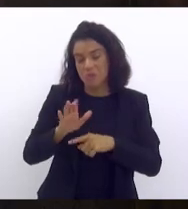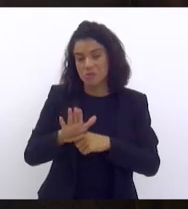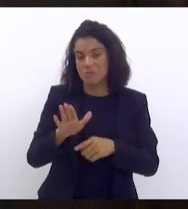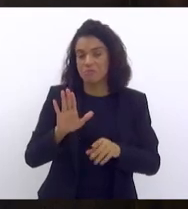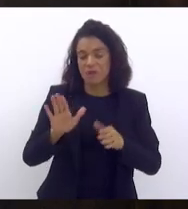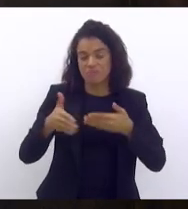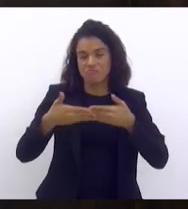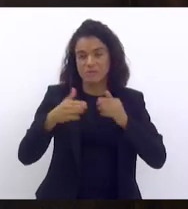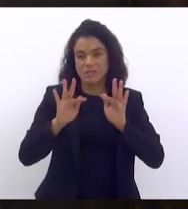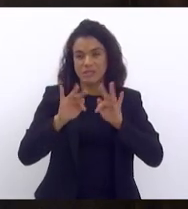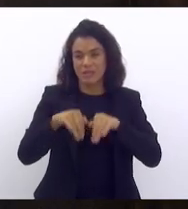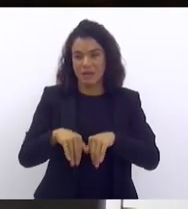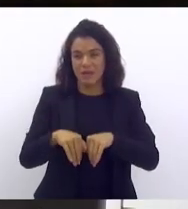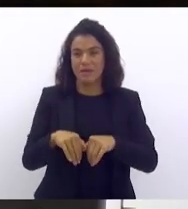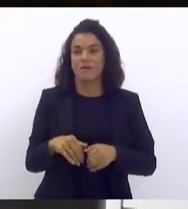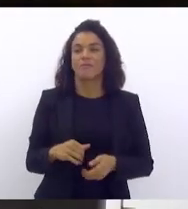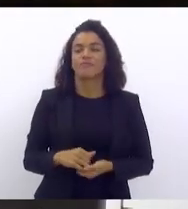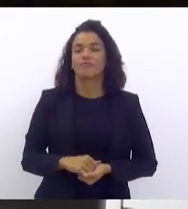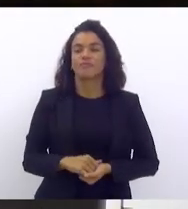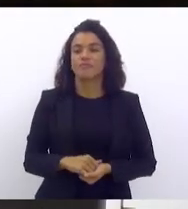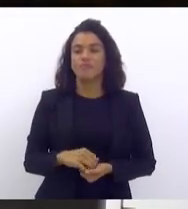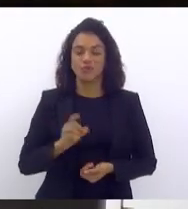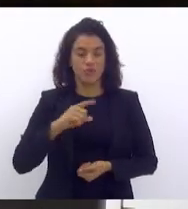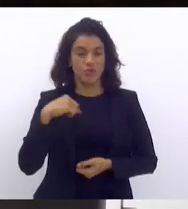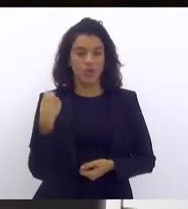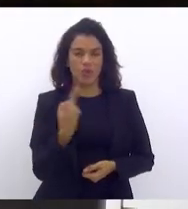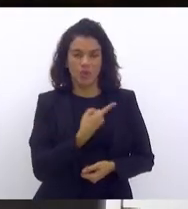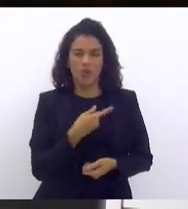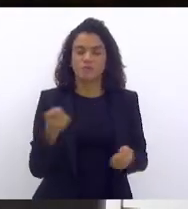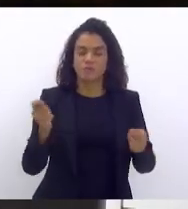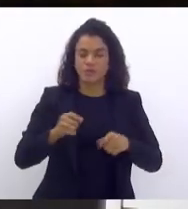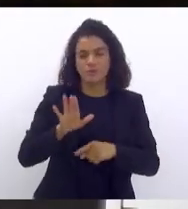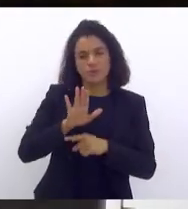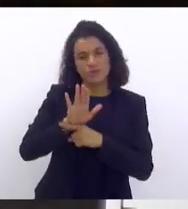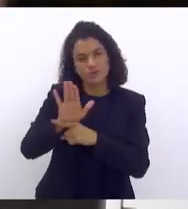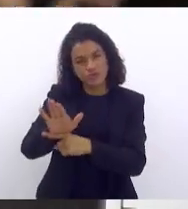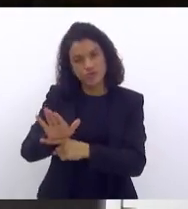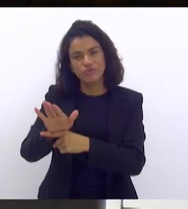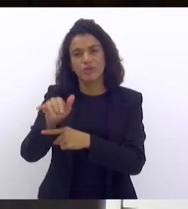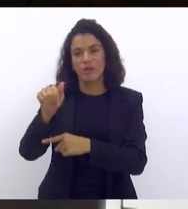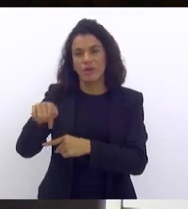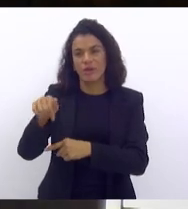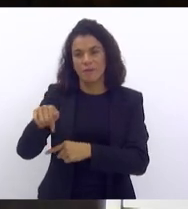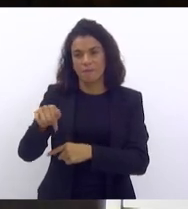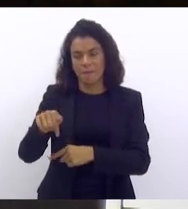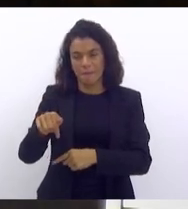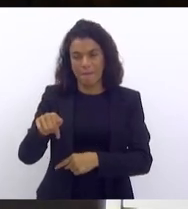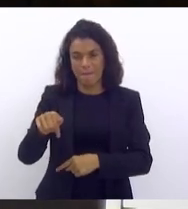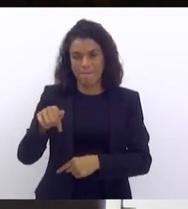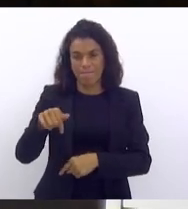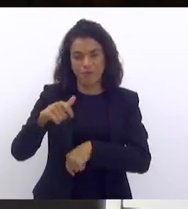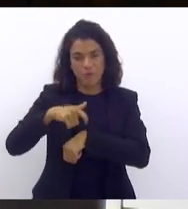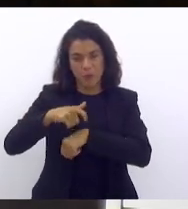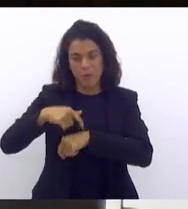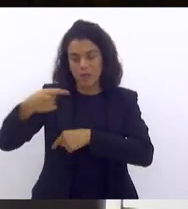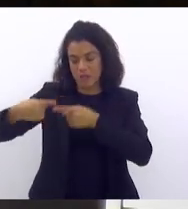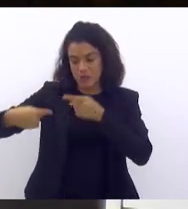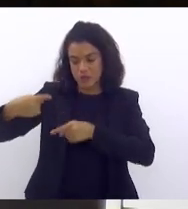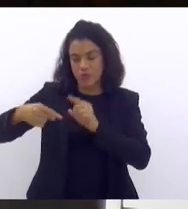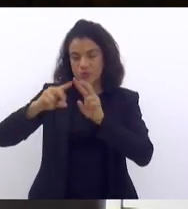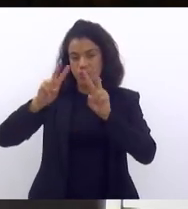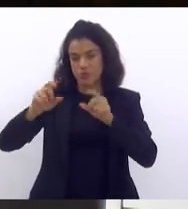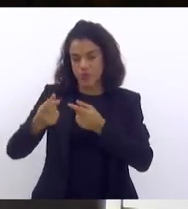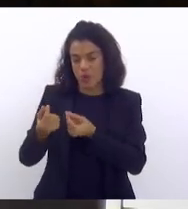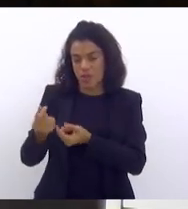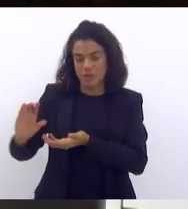fala, diz assim, nós podemos ajudar, estando presente aqui no momento da discussão do orçamento, podemos